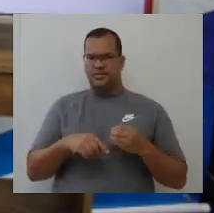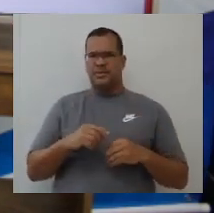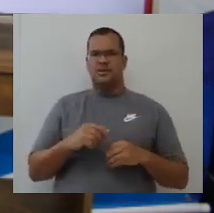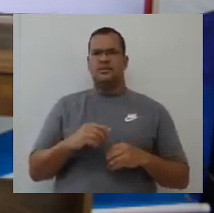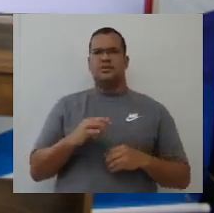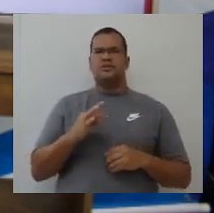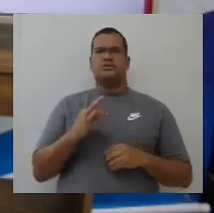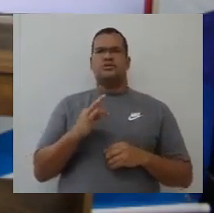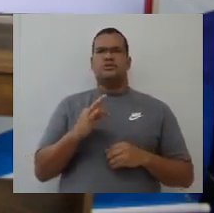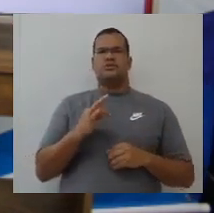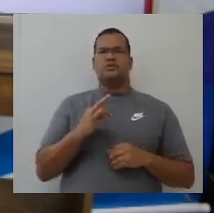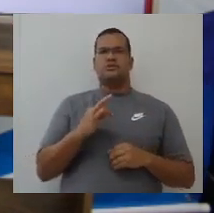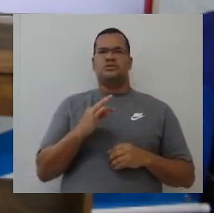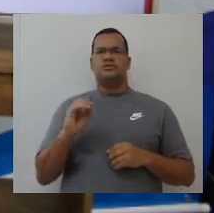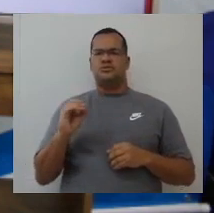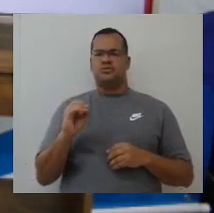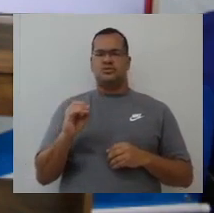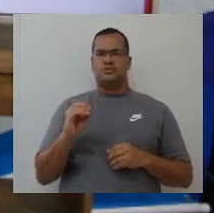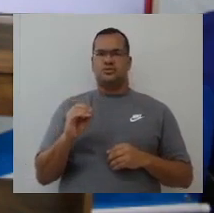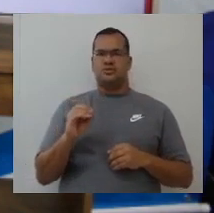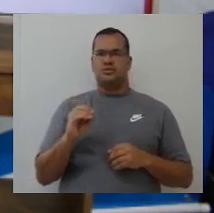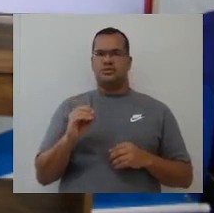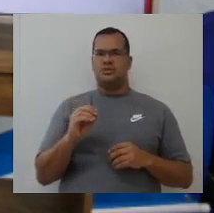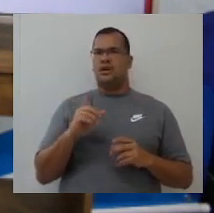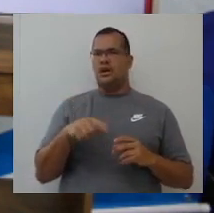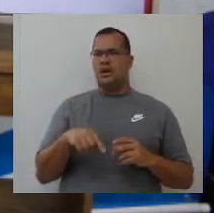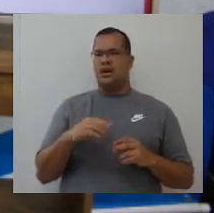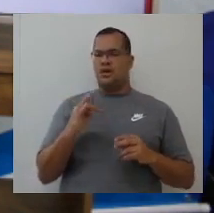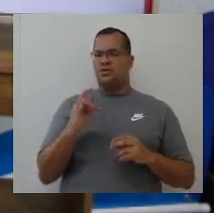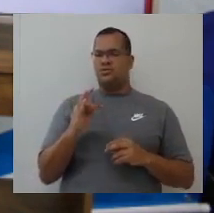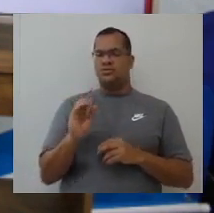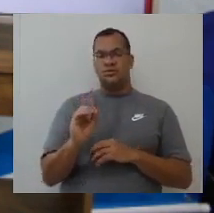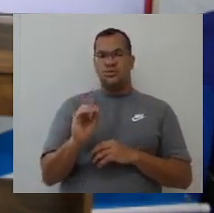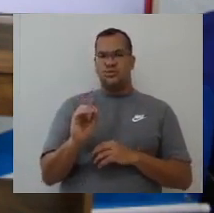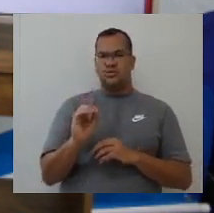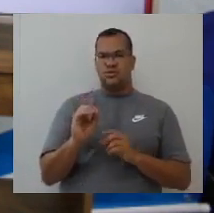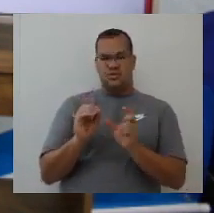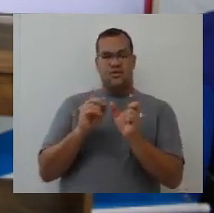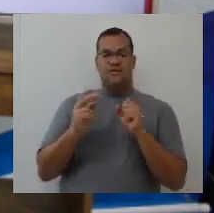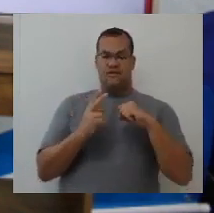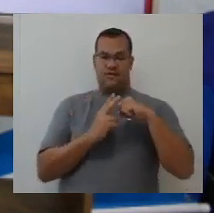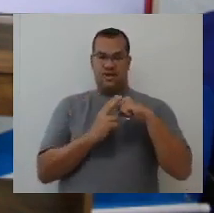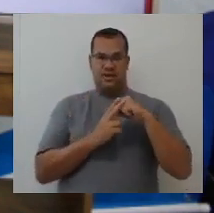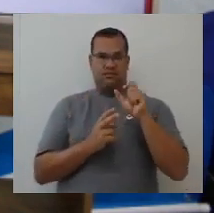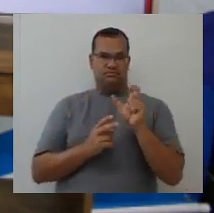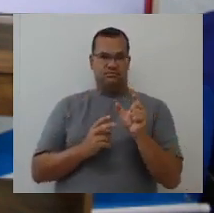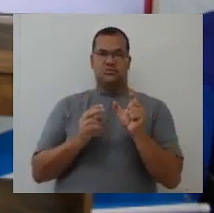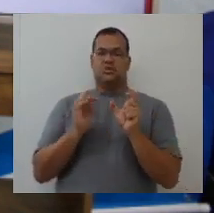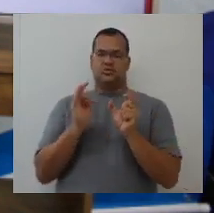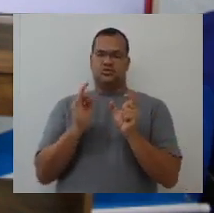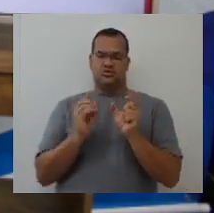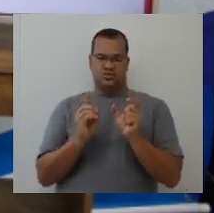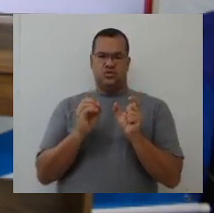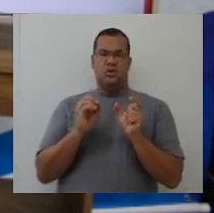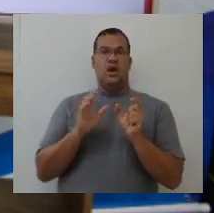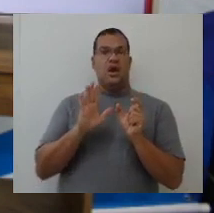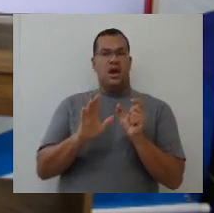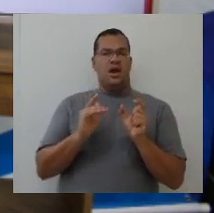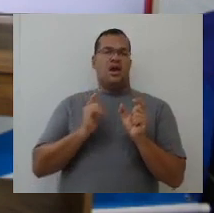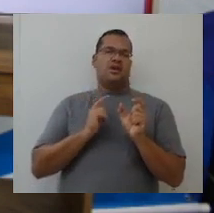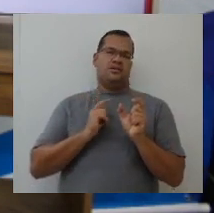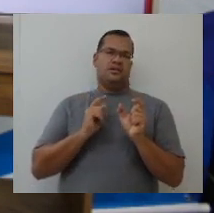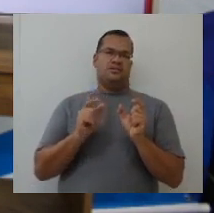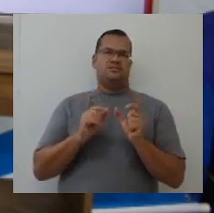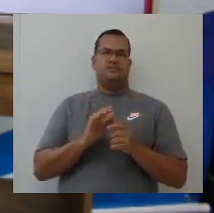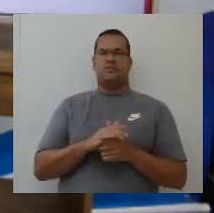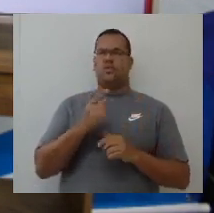to. To. Eu tenho que adicionar esse to antes do verbo para deixá-lo no modo infinitivo, deixá-lo no modo bruto.